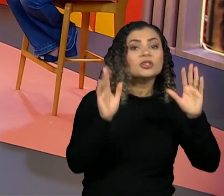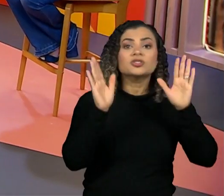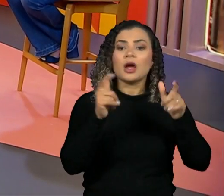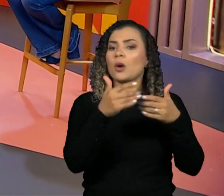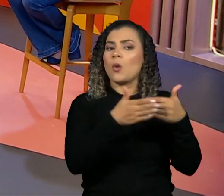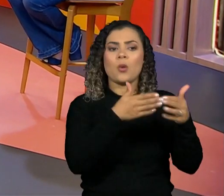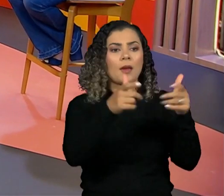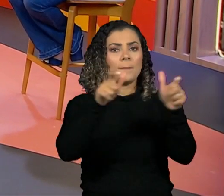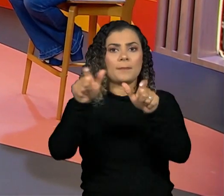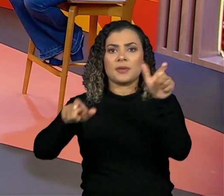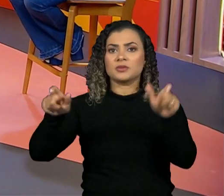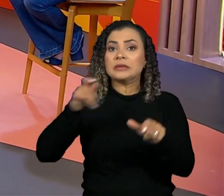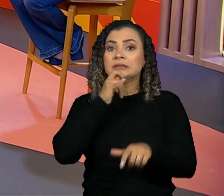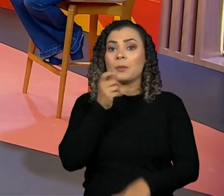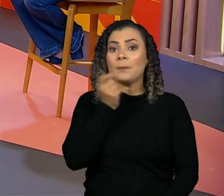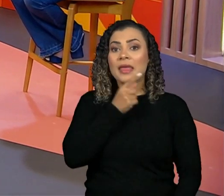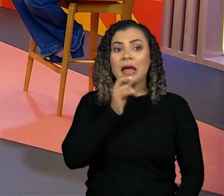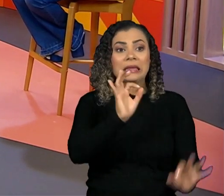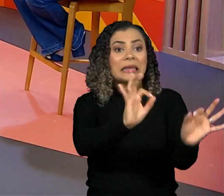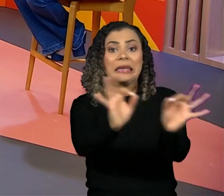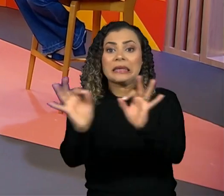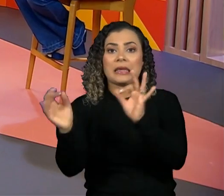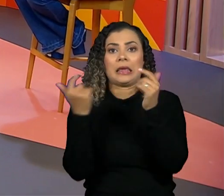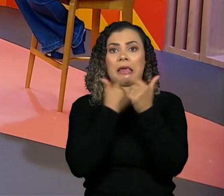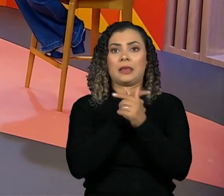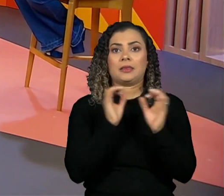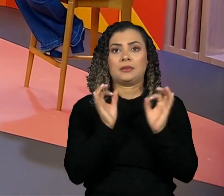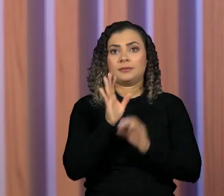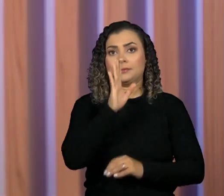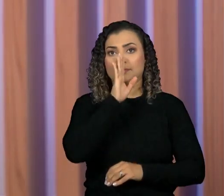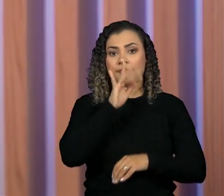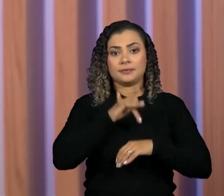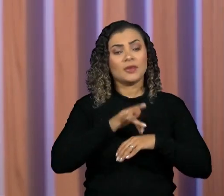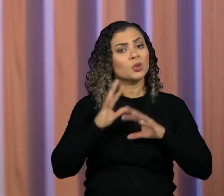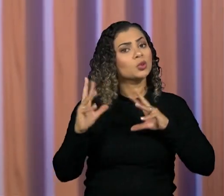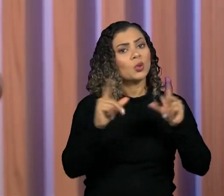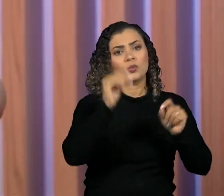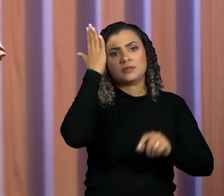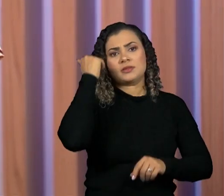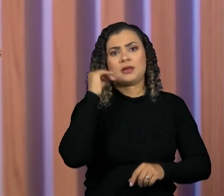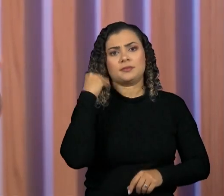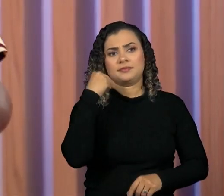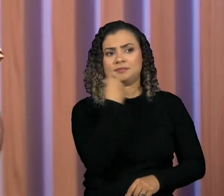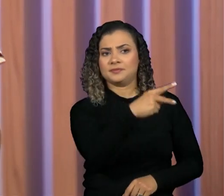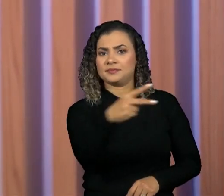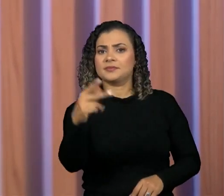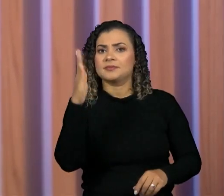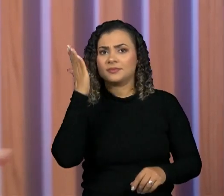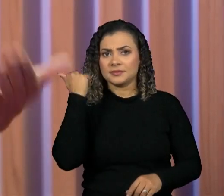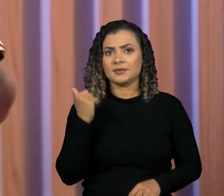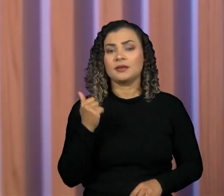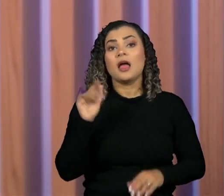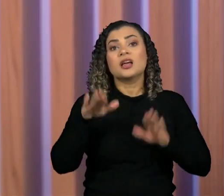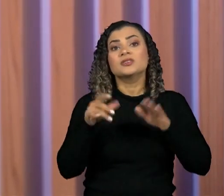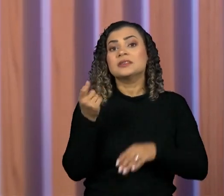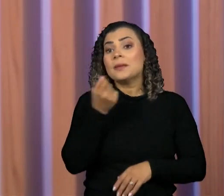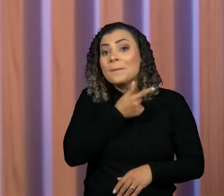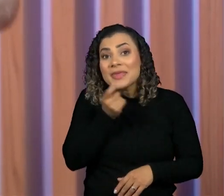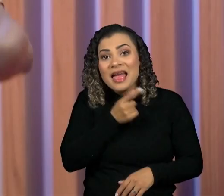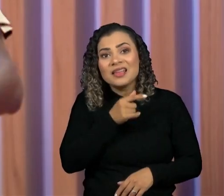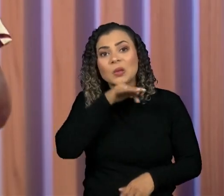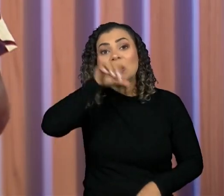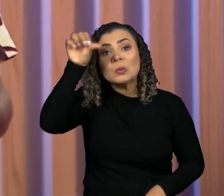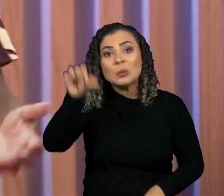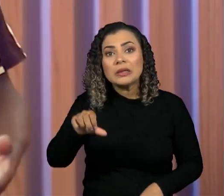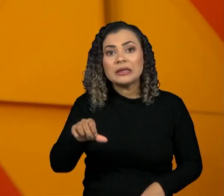ou já sabe aquela piada que você conta e ninguém riu. E aí você acaba rindo porque muitas vezes a piada é tão ruim que você acaba rindo do constrangimento que a